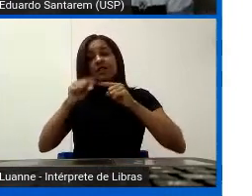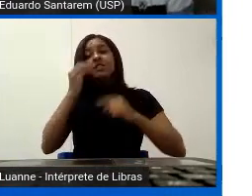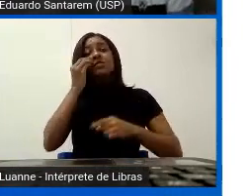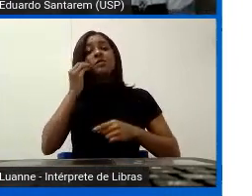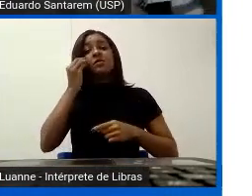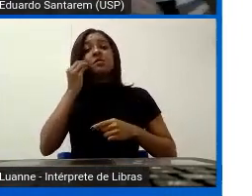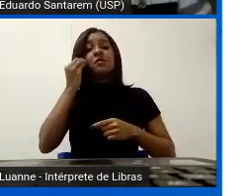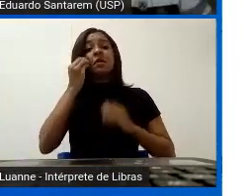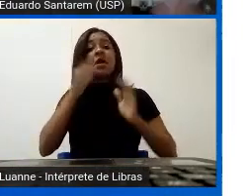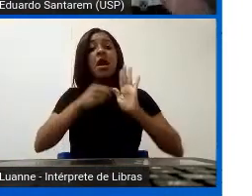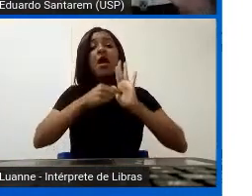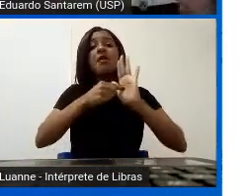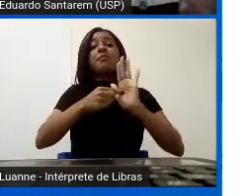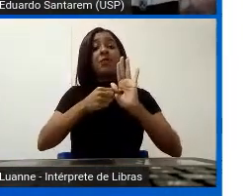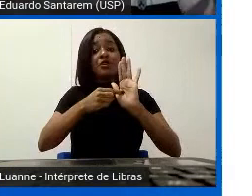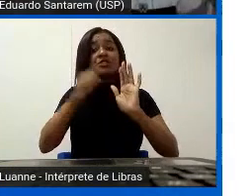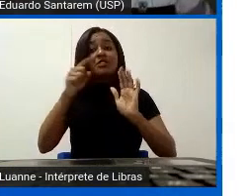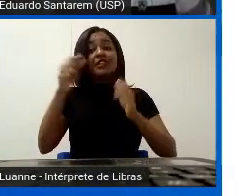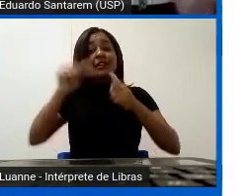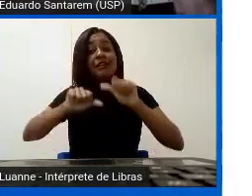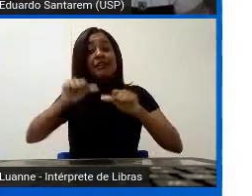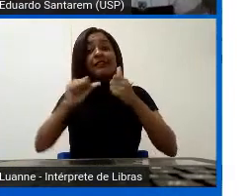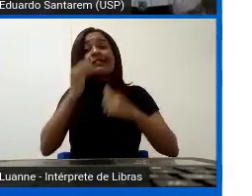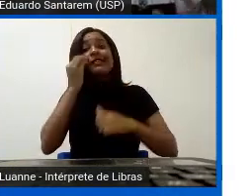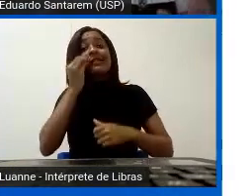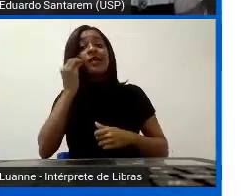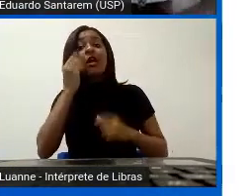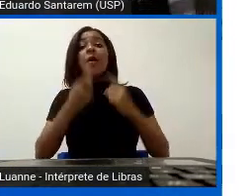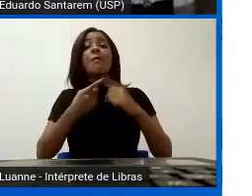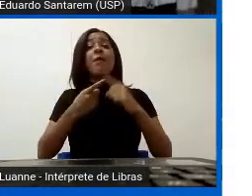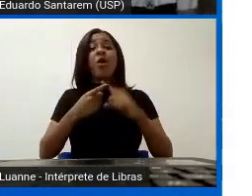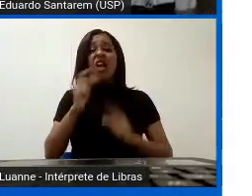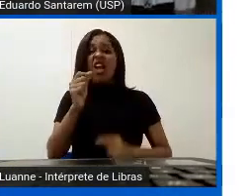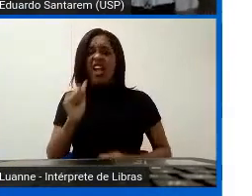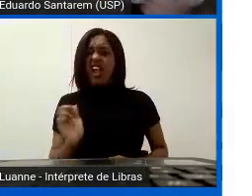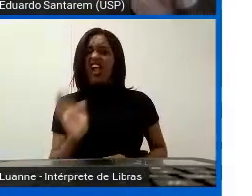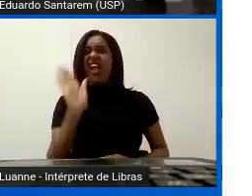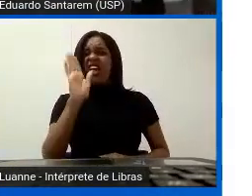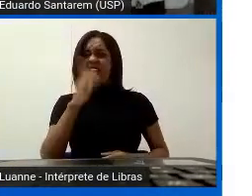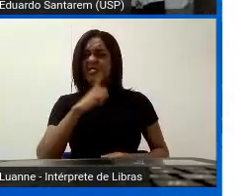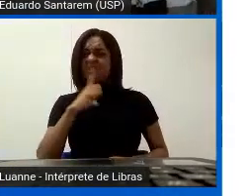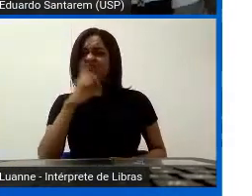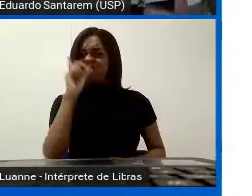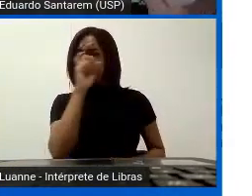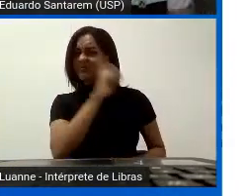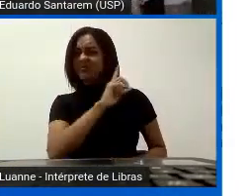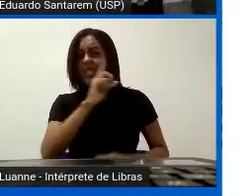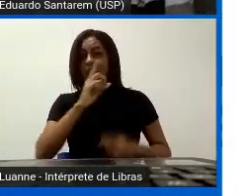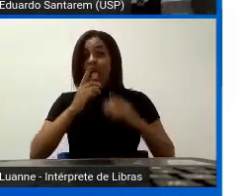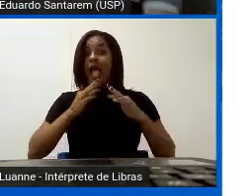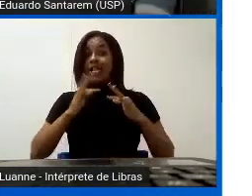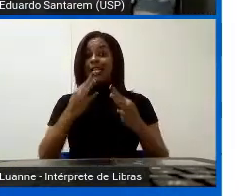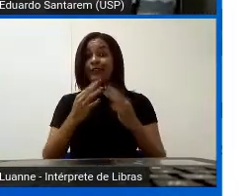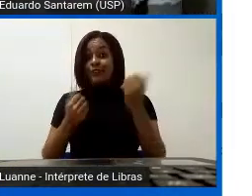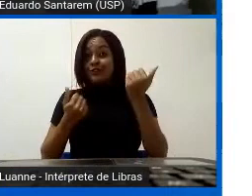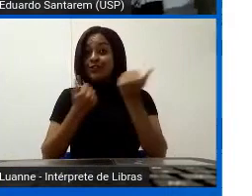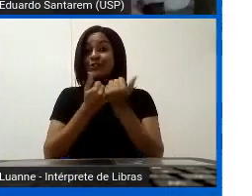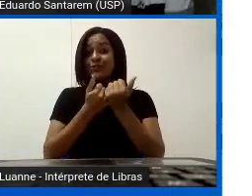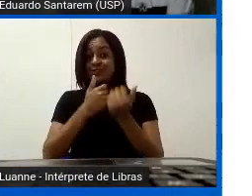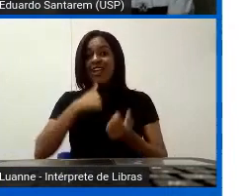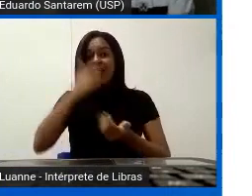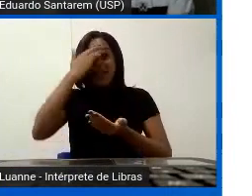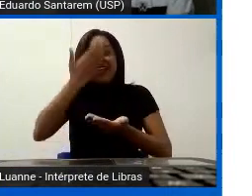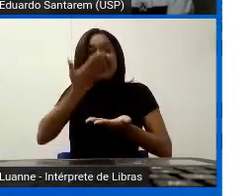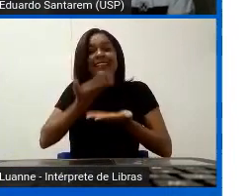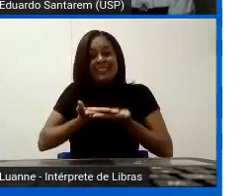experimento desse né a gente sabe que Os experimentos normalmente são caros e dificuldade e aí a tecnologia vai ajudar então eu acredito nisso eu acredito que a tecnologia Pode trazer